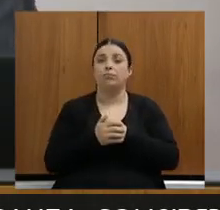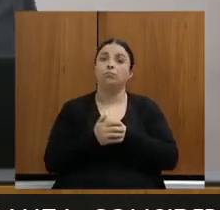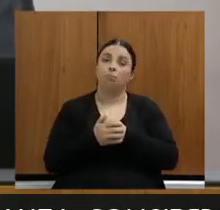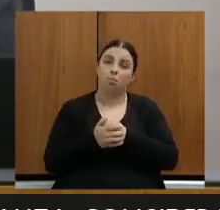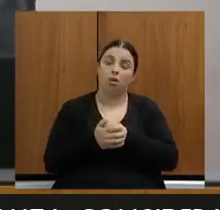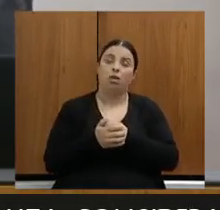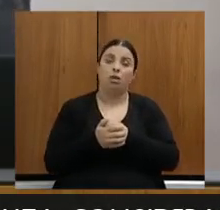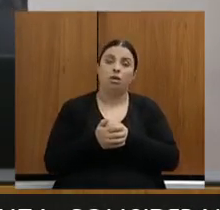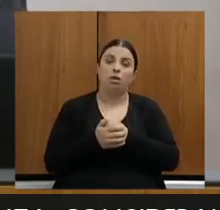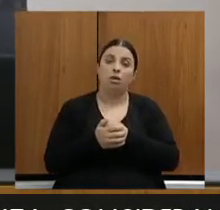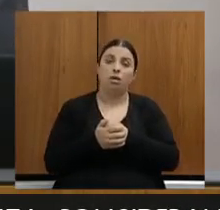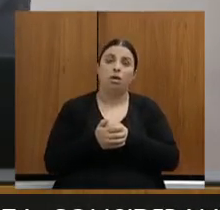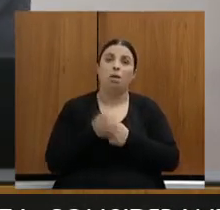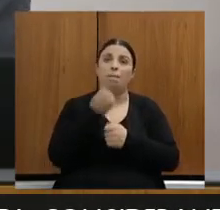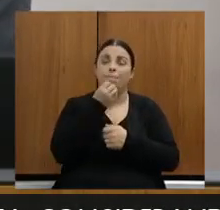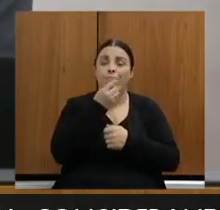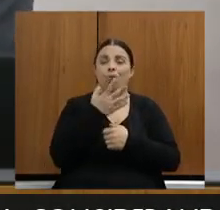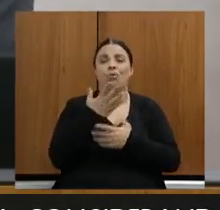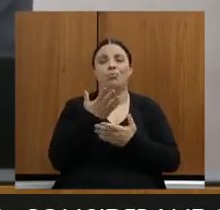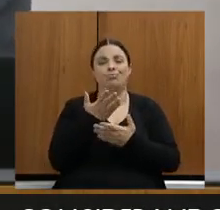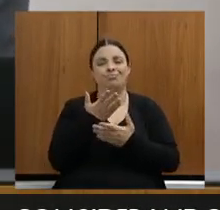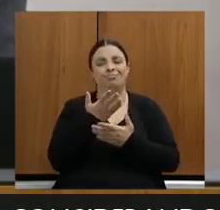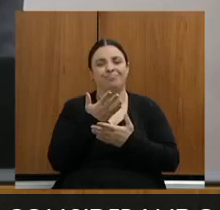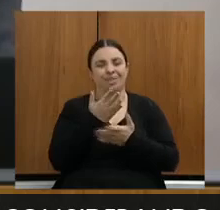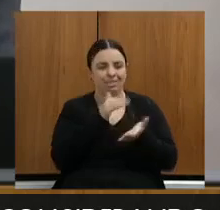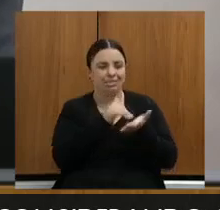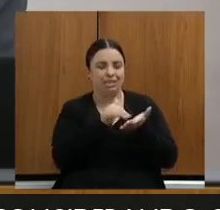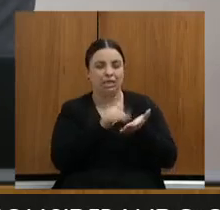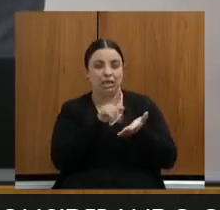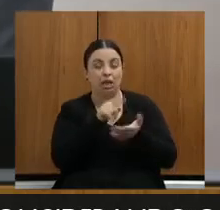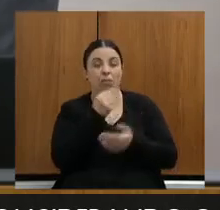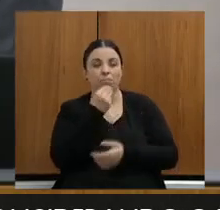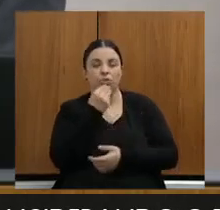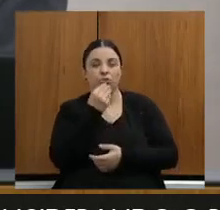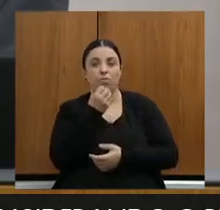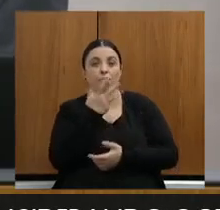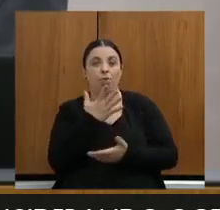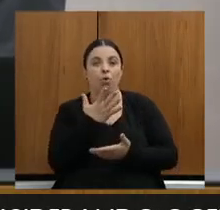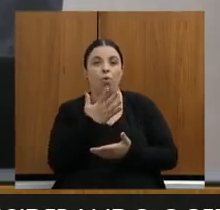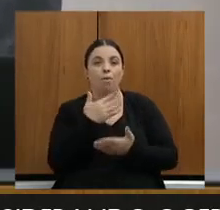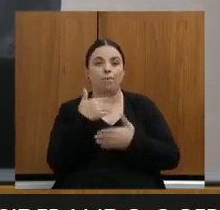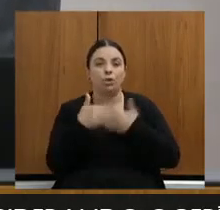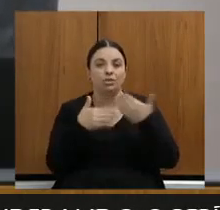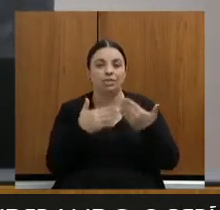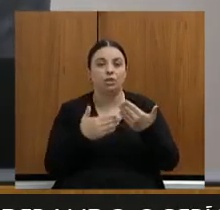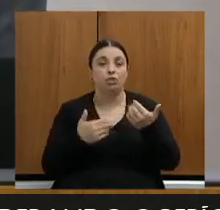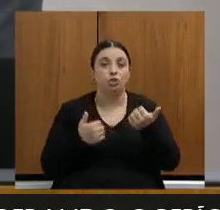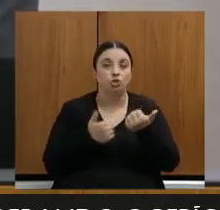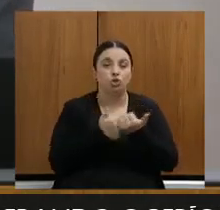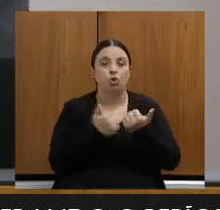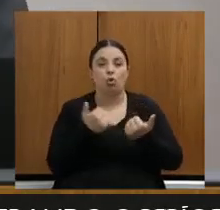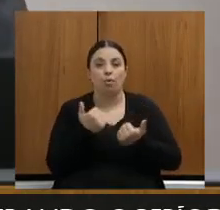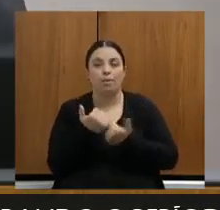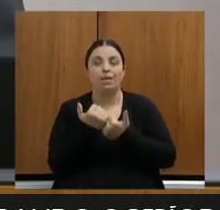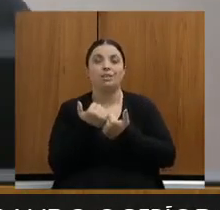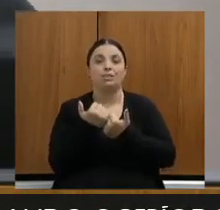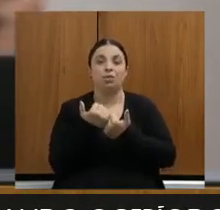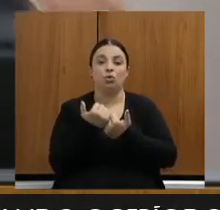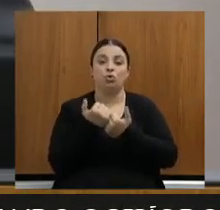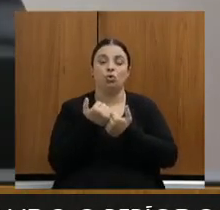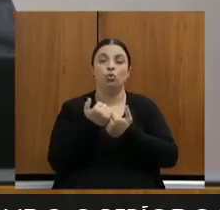gente iniciasse um processo de cooperação com os pequenos e médios produtores